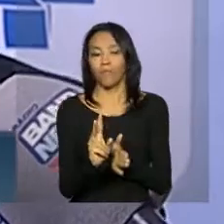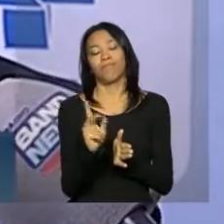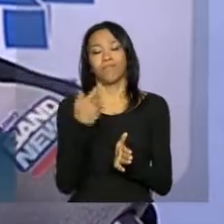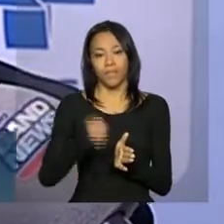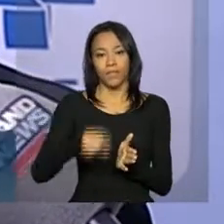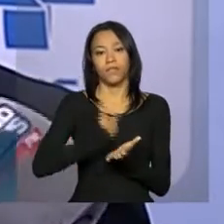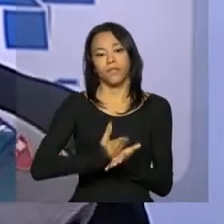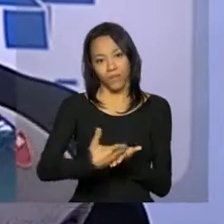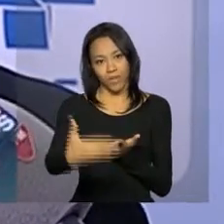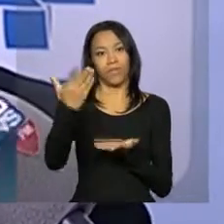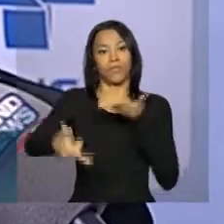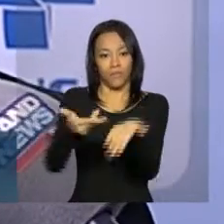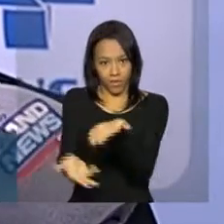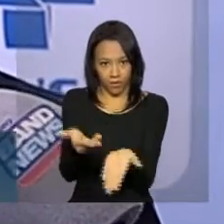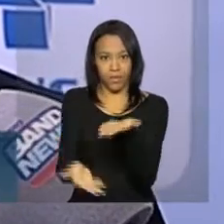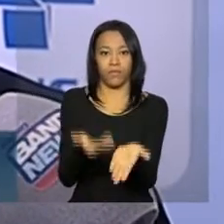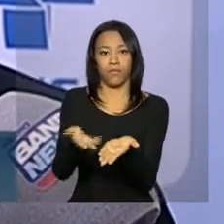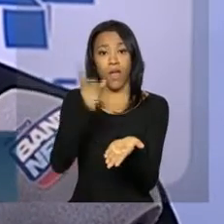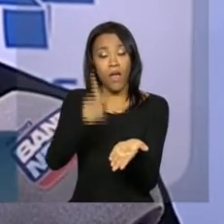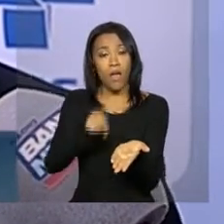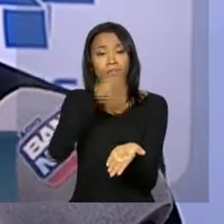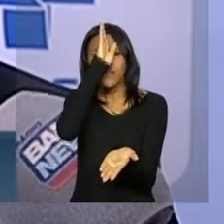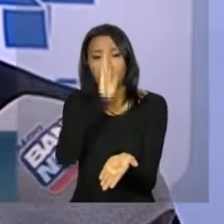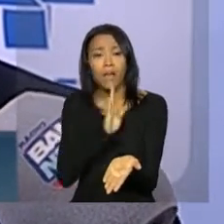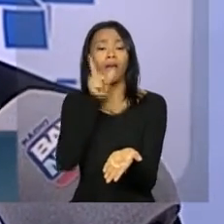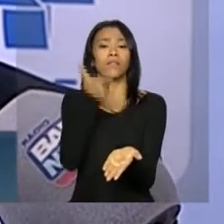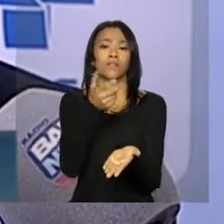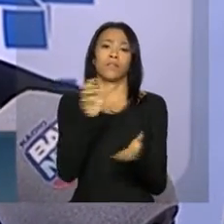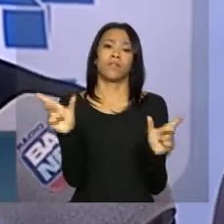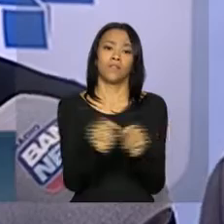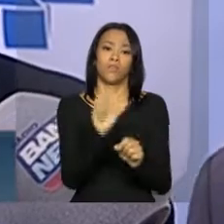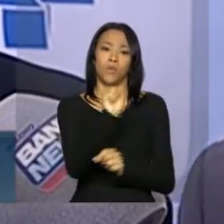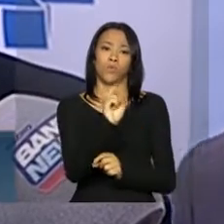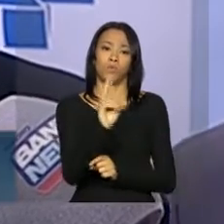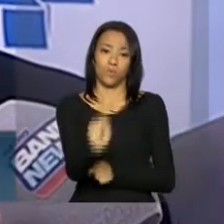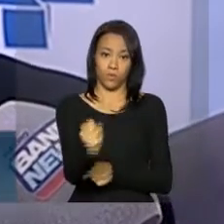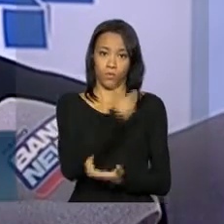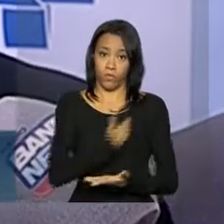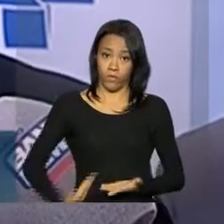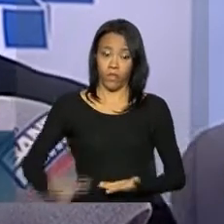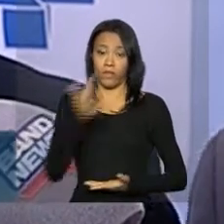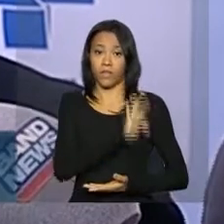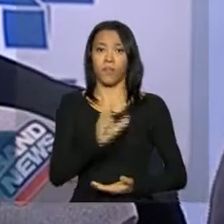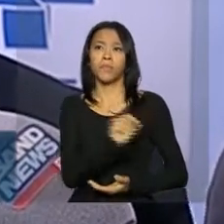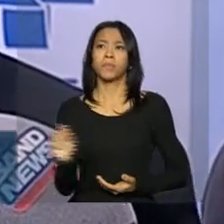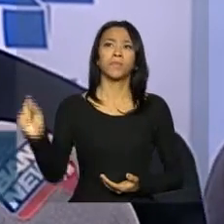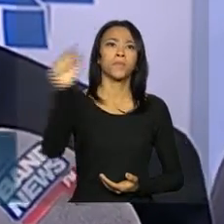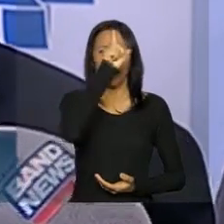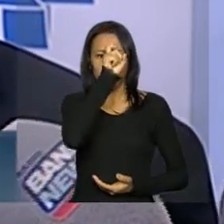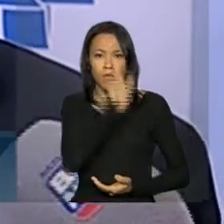imediatamente ao tratamento, que é disponibilizado gratuitamente pelo governo federal em todos os postos de saúde do